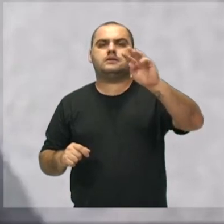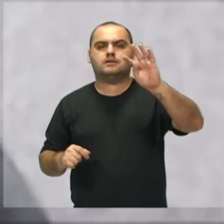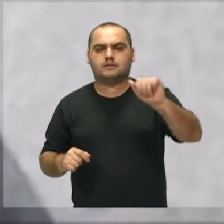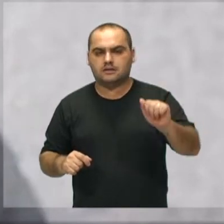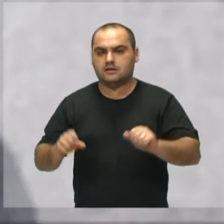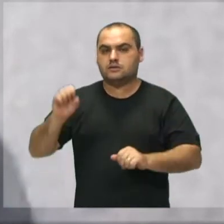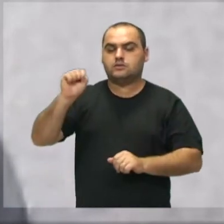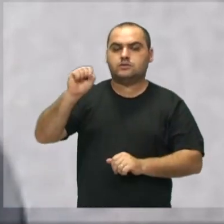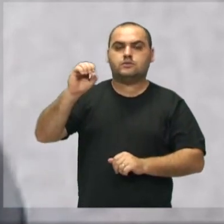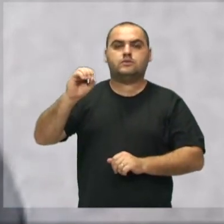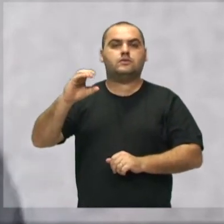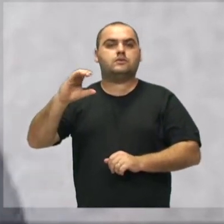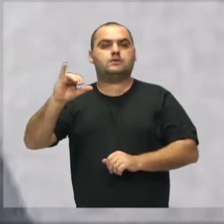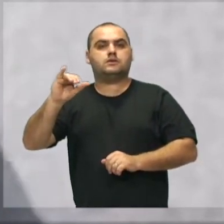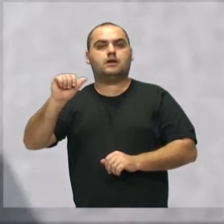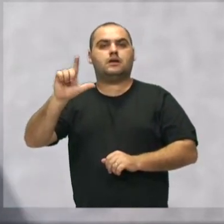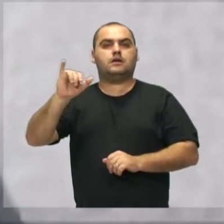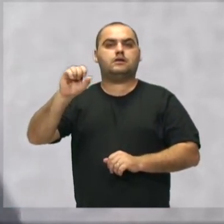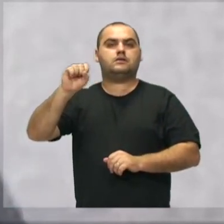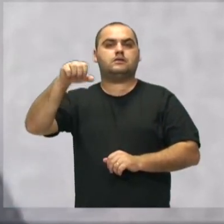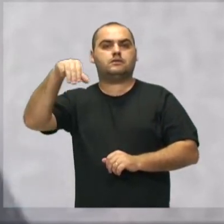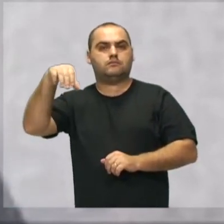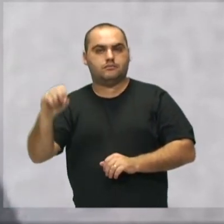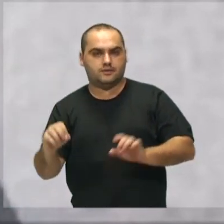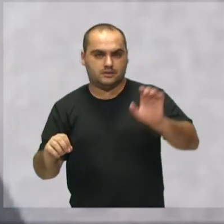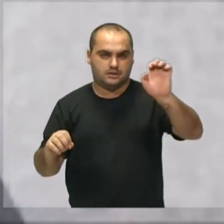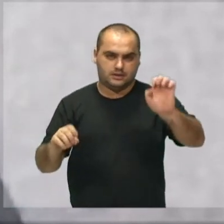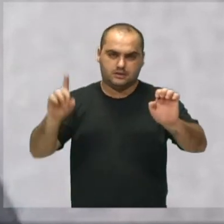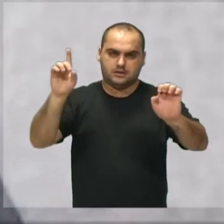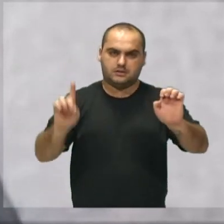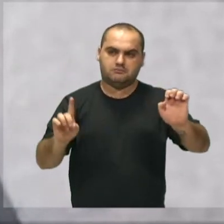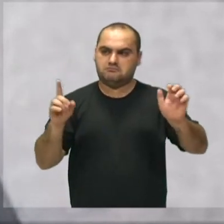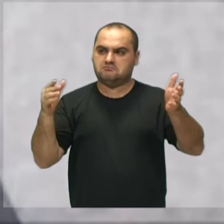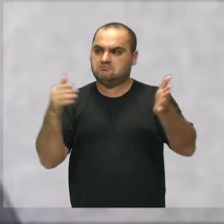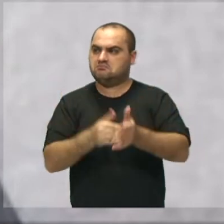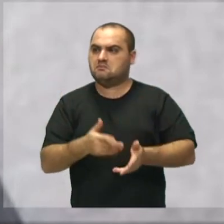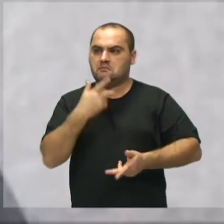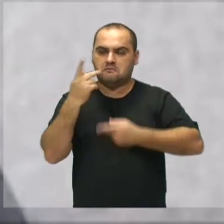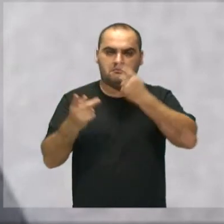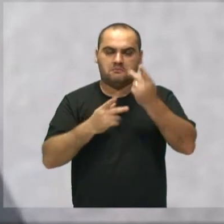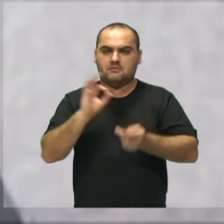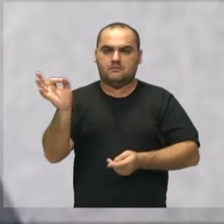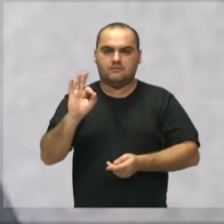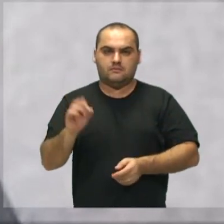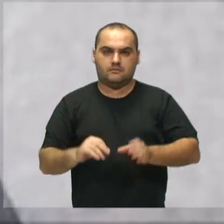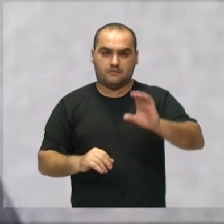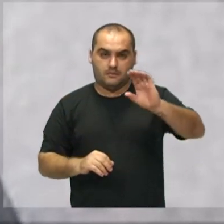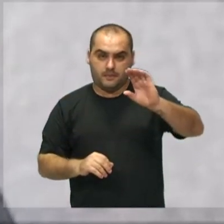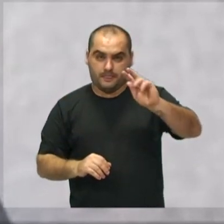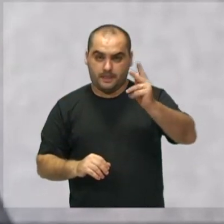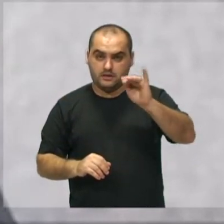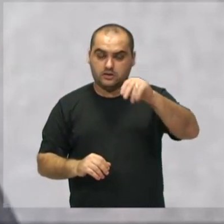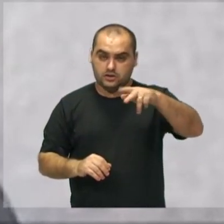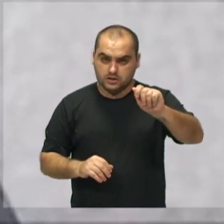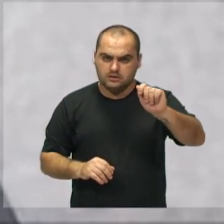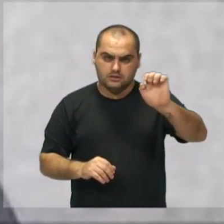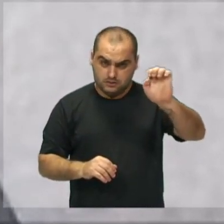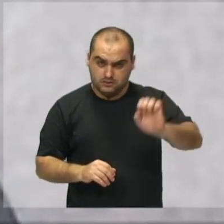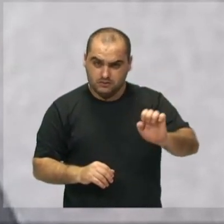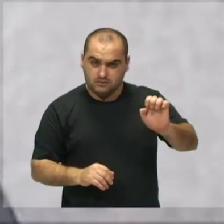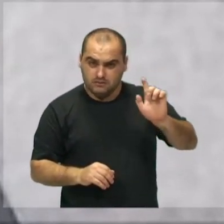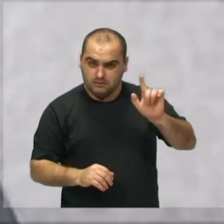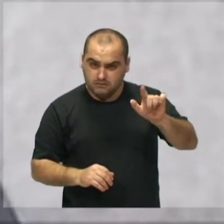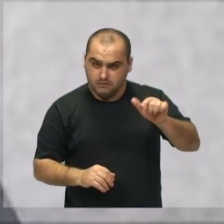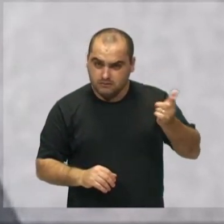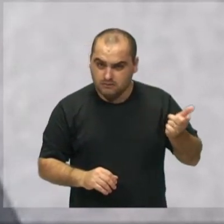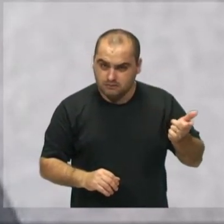tipo de coisa é essa? Esse é o grande debate da esquerda e da direita, é que não se fala mais. A China é da esquerda? Será? Porque o que